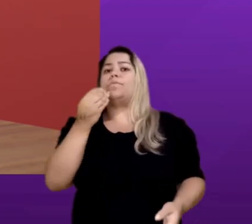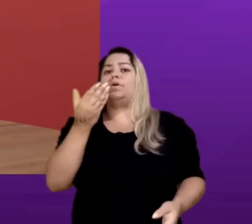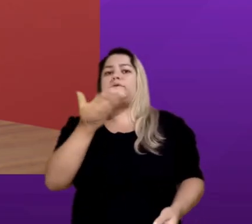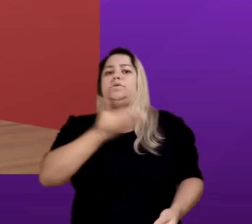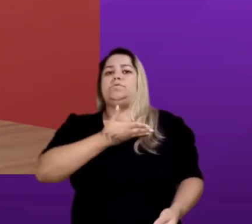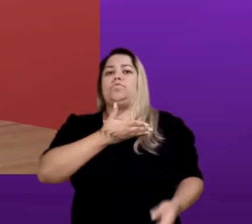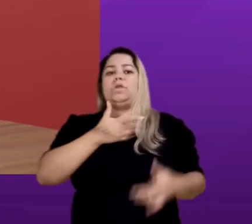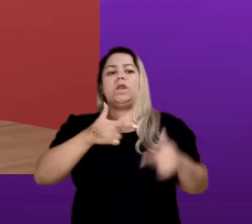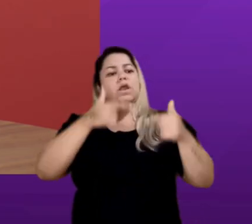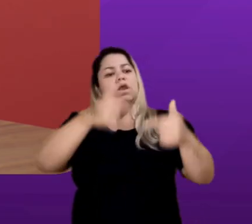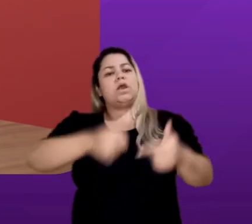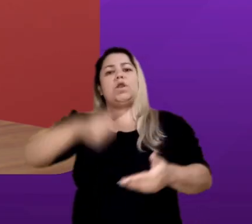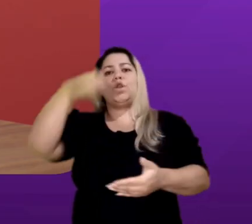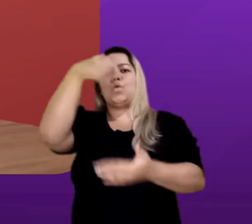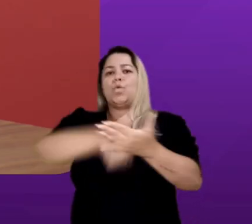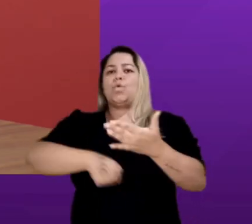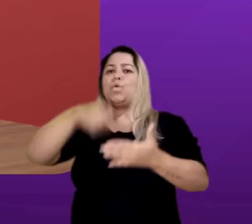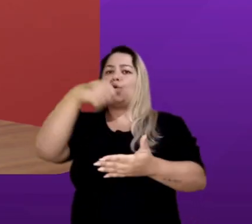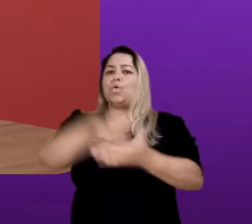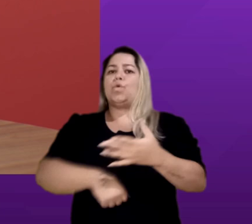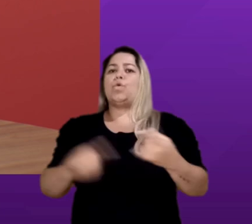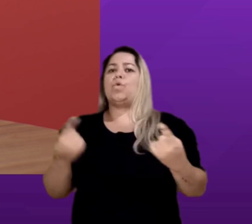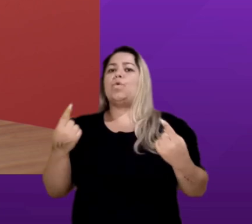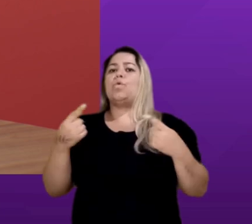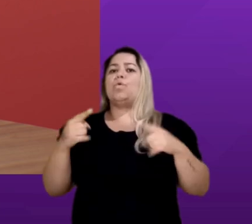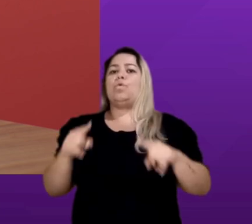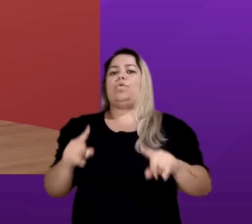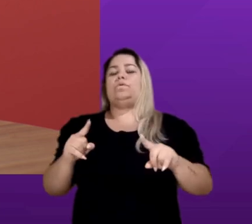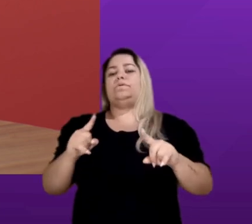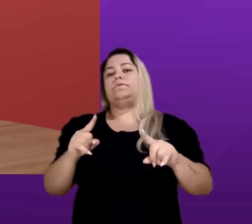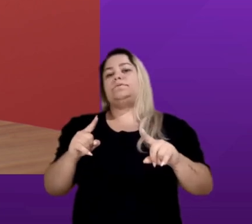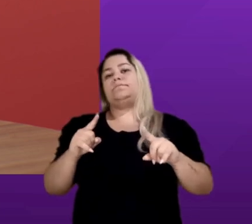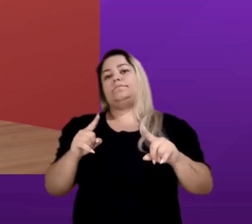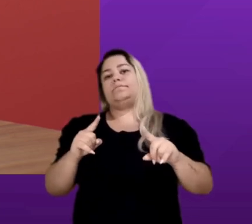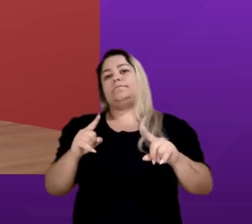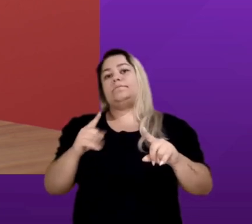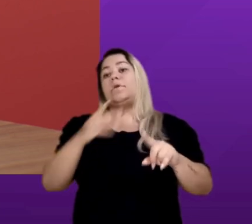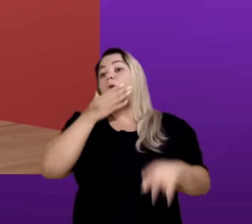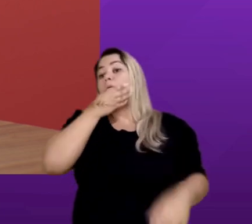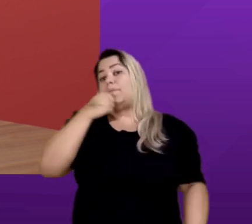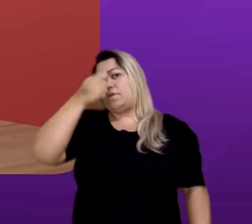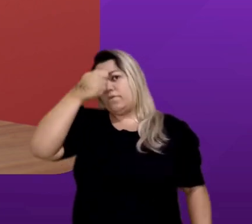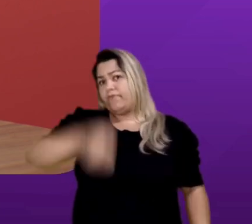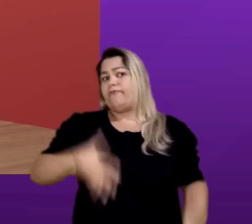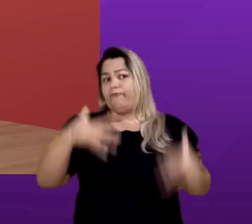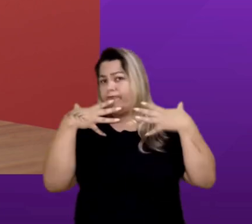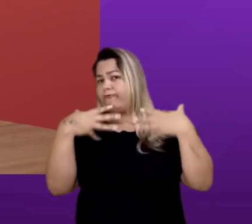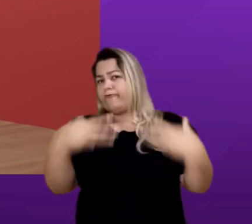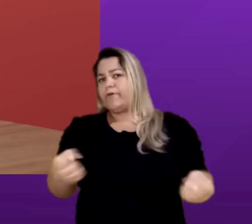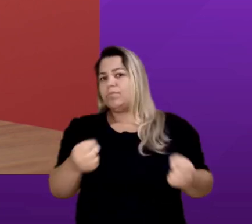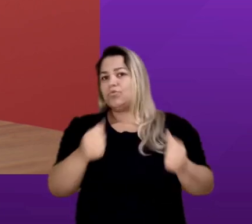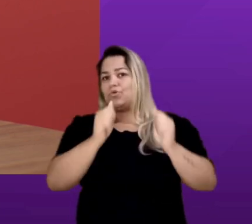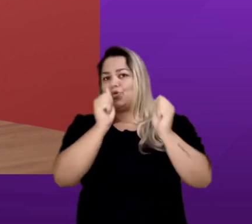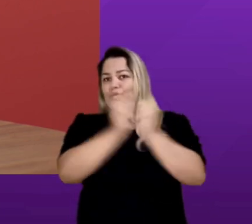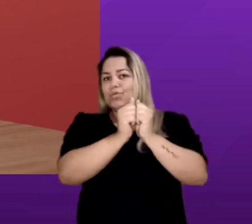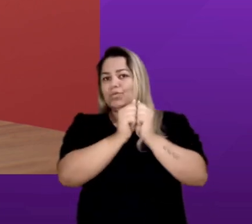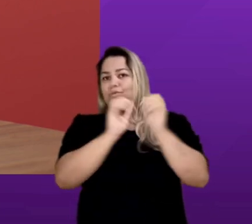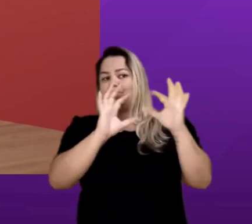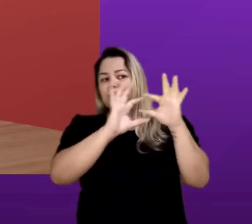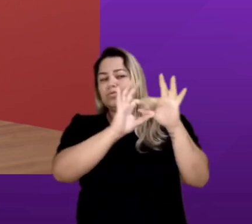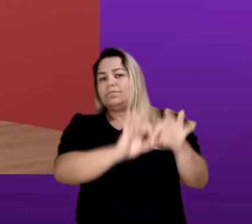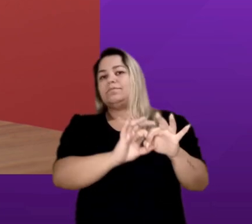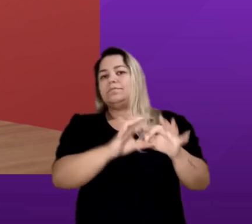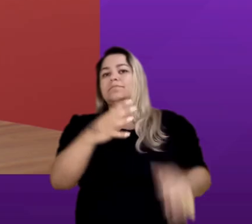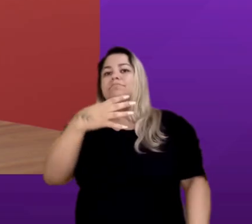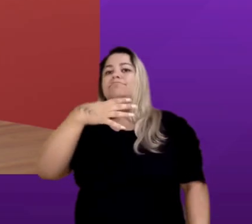combate a questão do machismo. Fica tranquilo e nos ajuda nessa. Vamos junto. Então, acho que esse sentimento